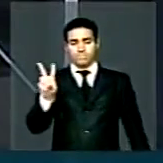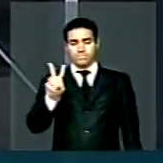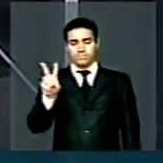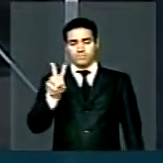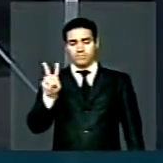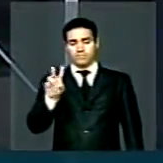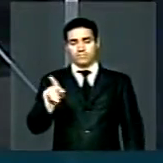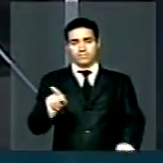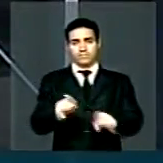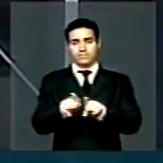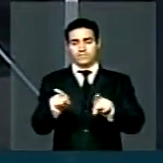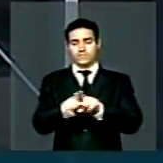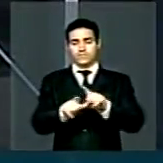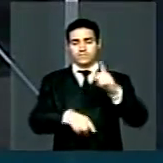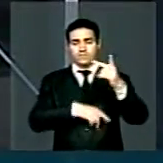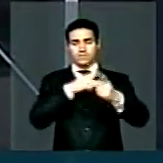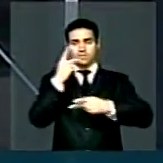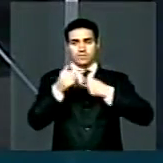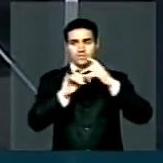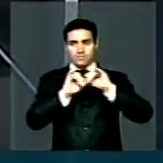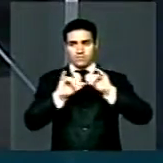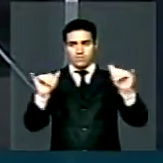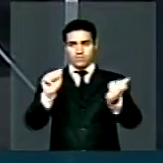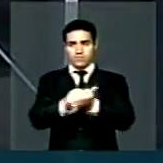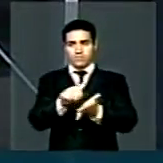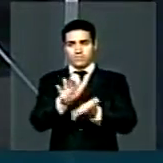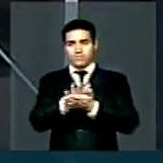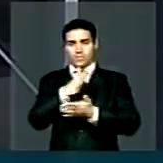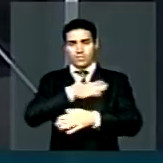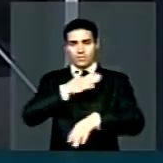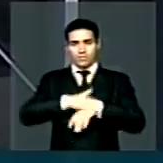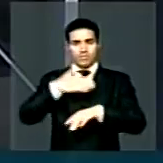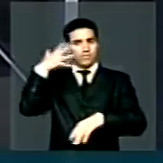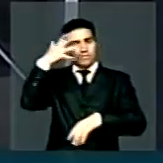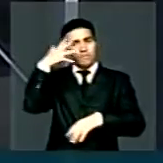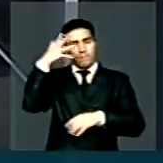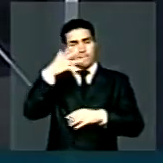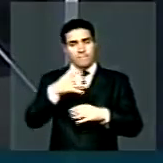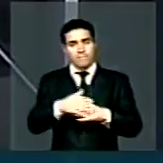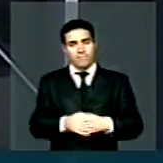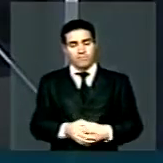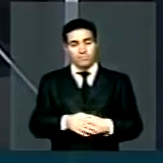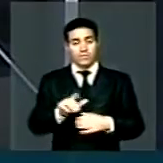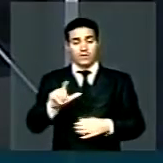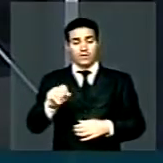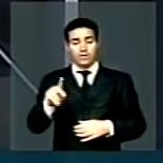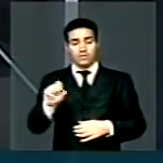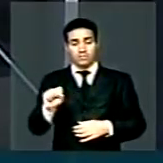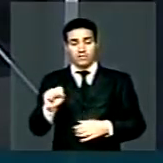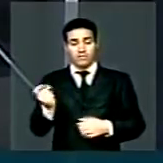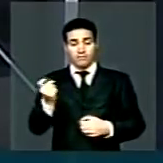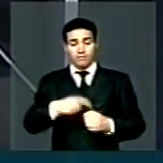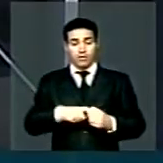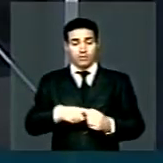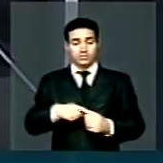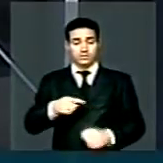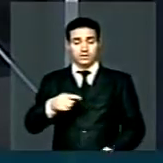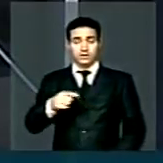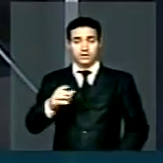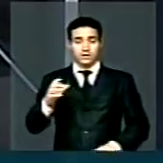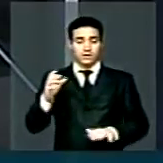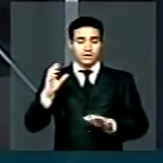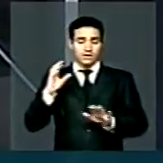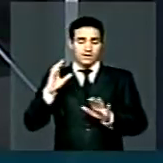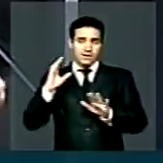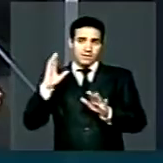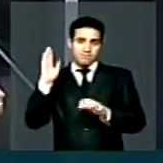o nosso pronunciamento registrado. O problema Leopoldo Lopes e a volta do golpismo na Venezuela.